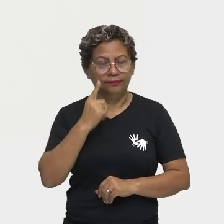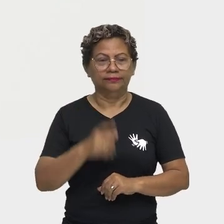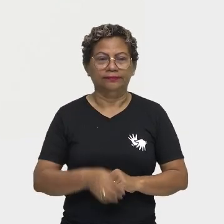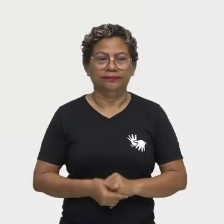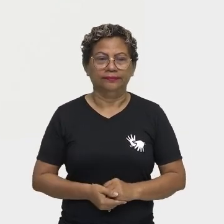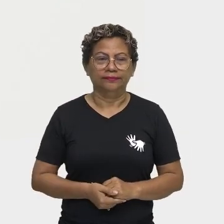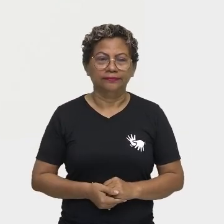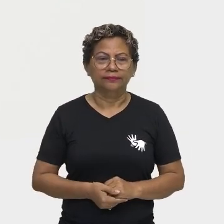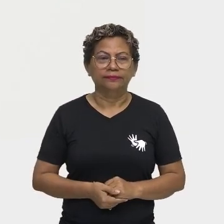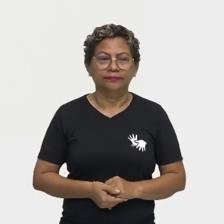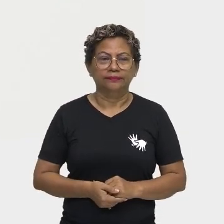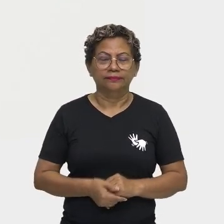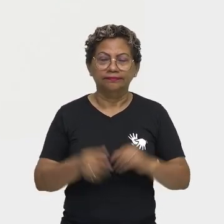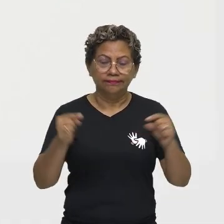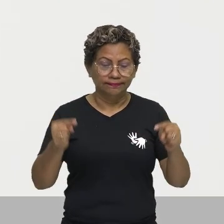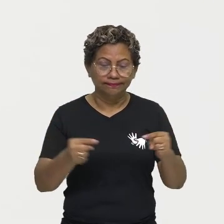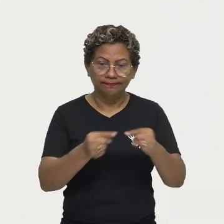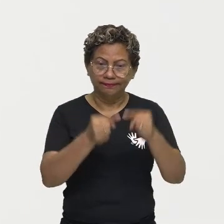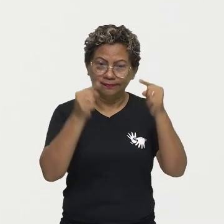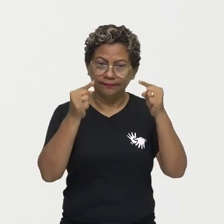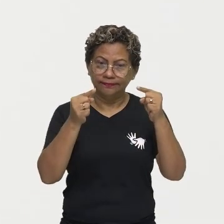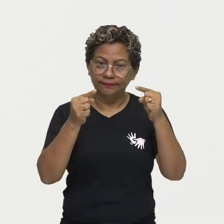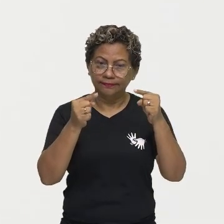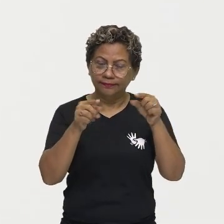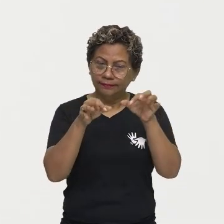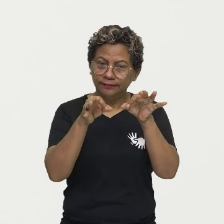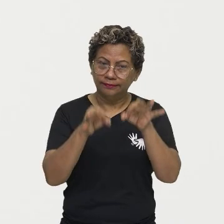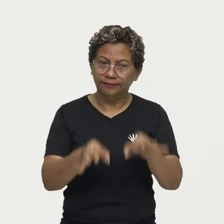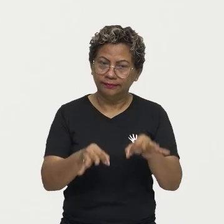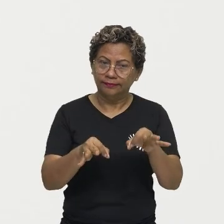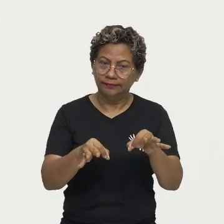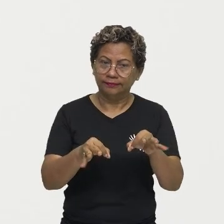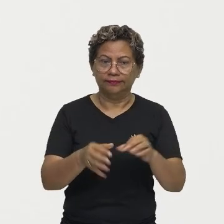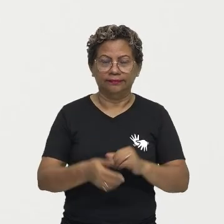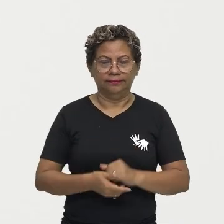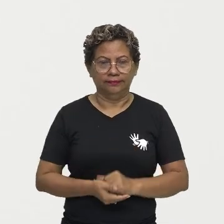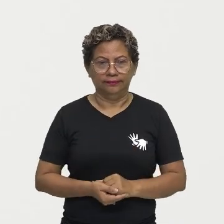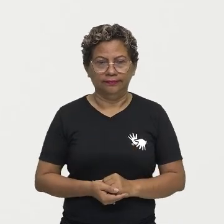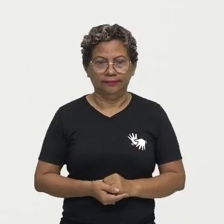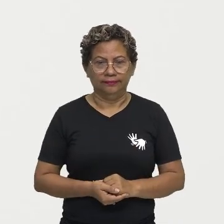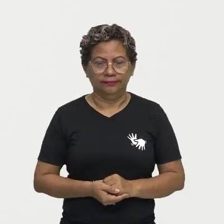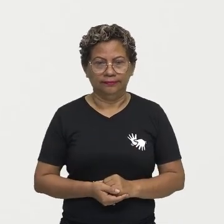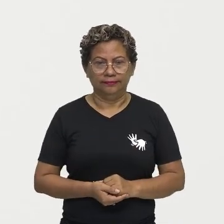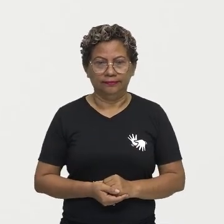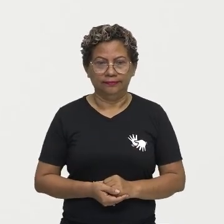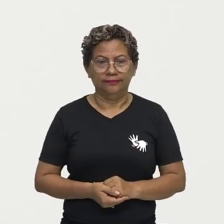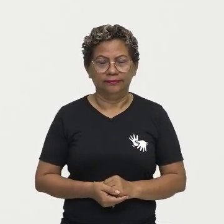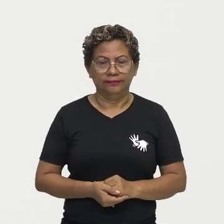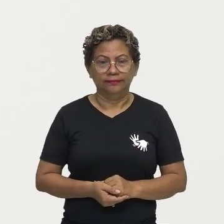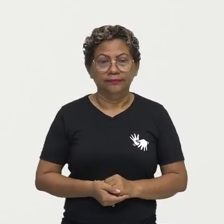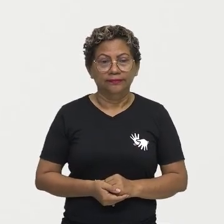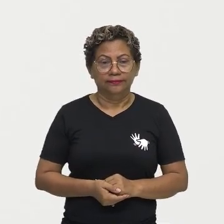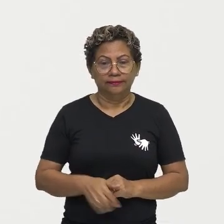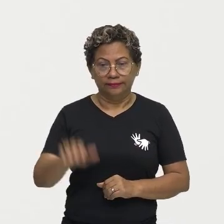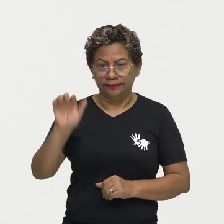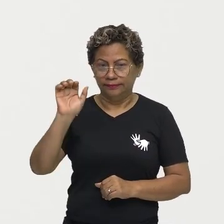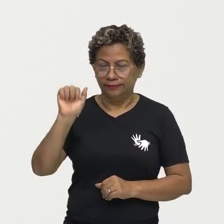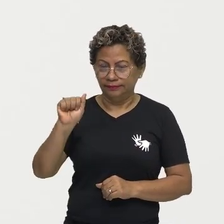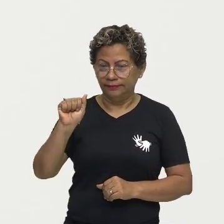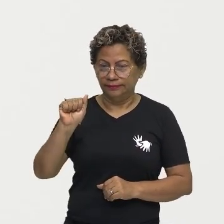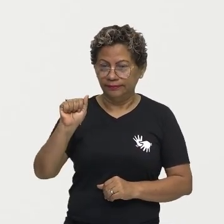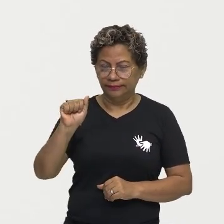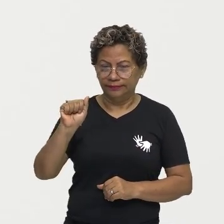alternativas qual é aquela que tem energia potencial, já não é a letra A, que começa com energia